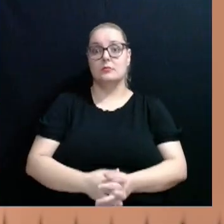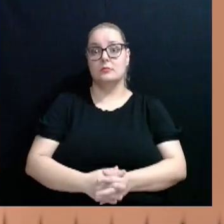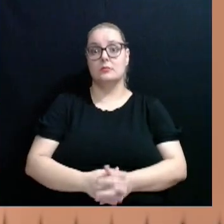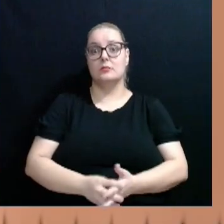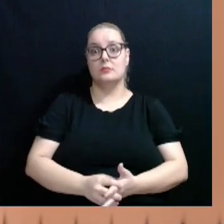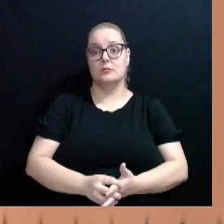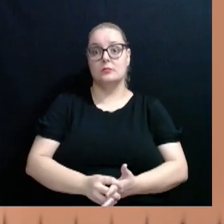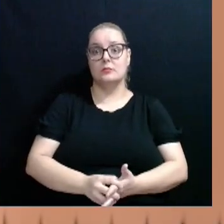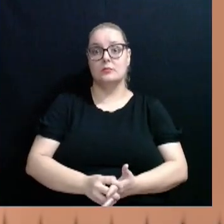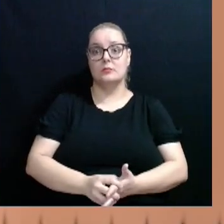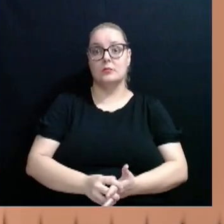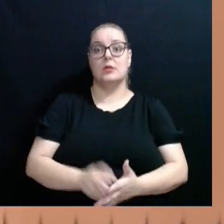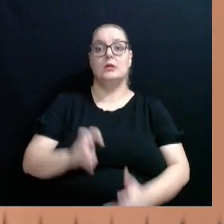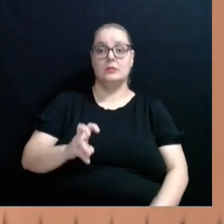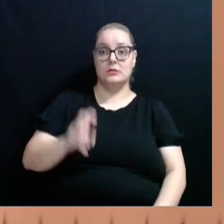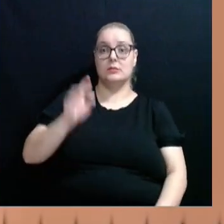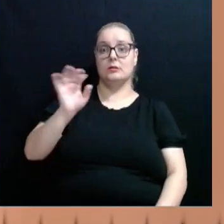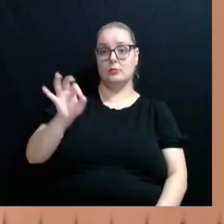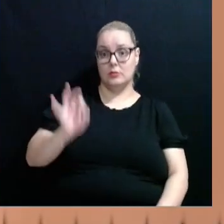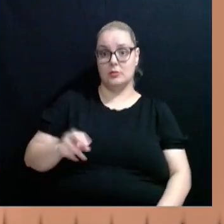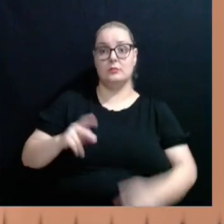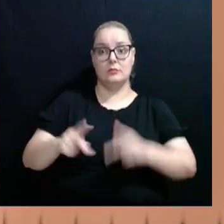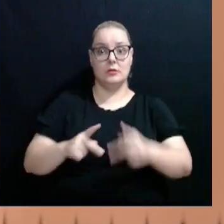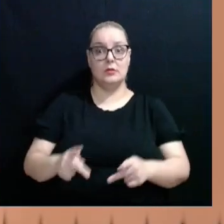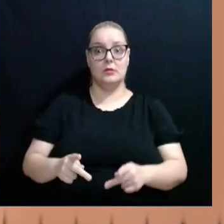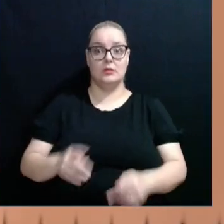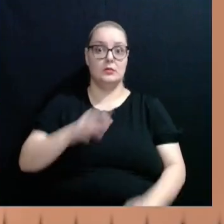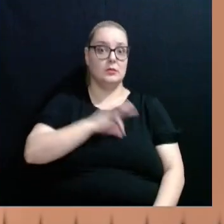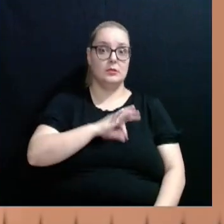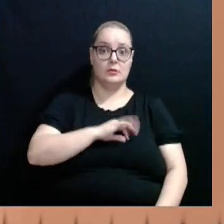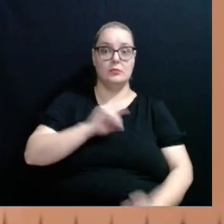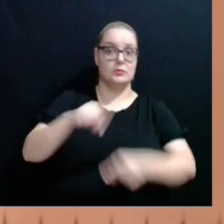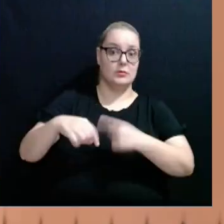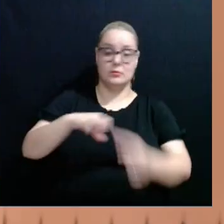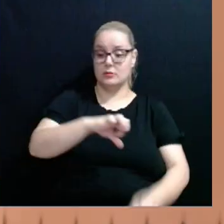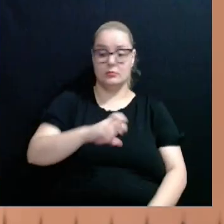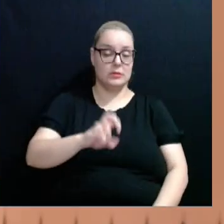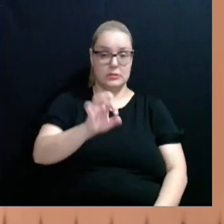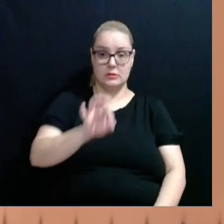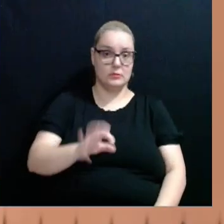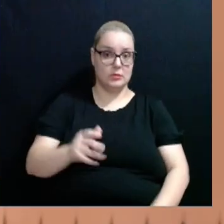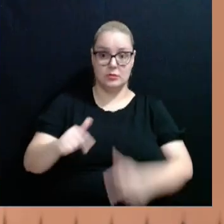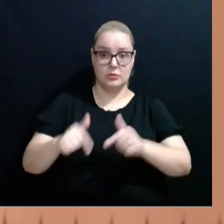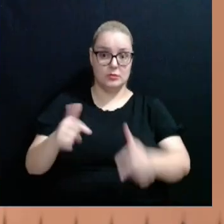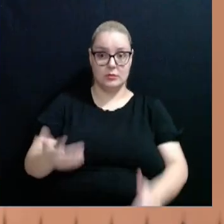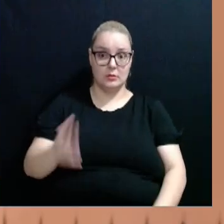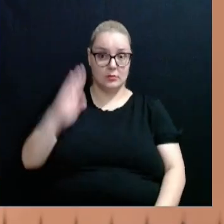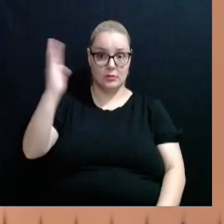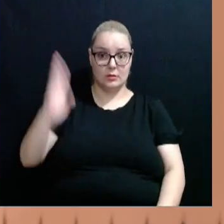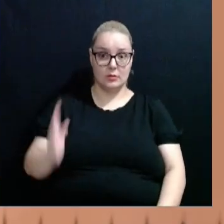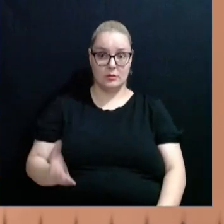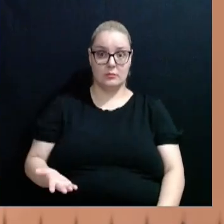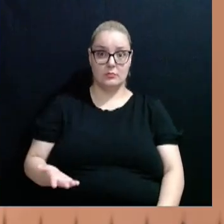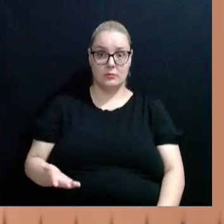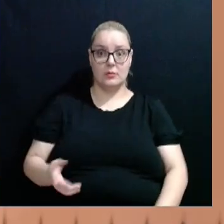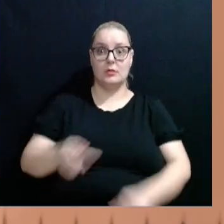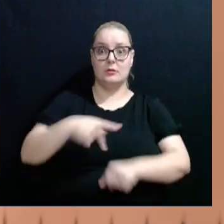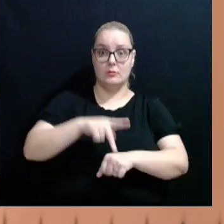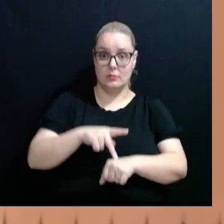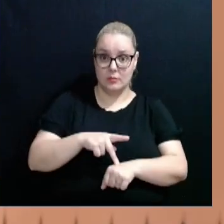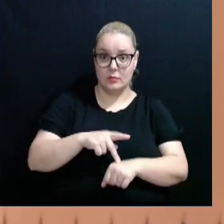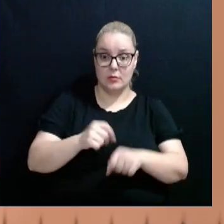5% da nossa população tem a mesma renda dos outros 95% dos trabalhadores brasileiros, né? Então, num país extremamente desigual,